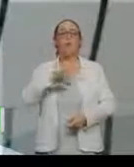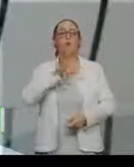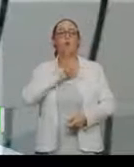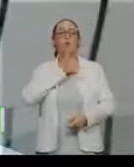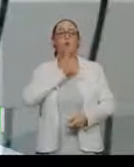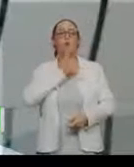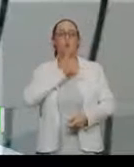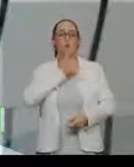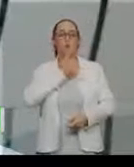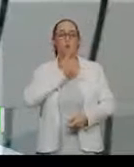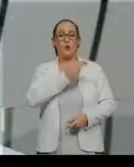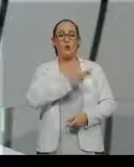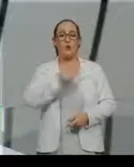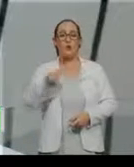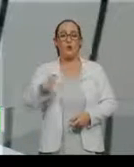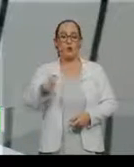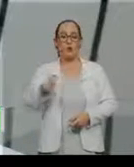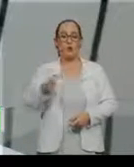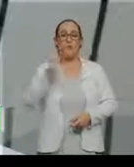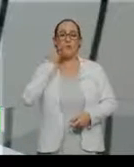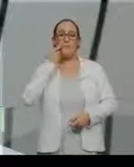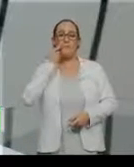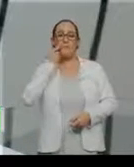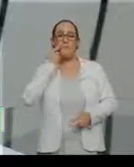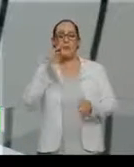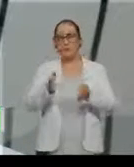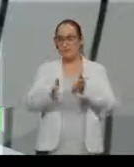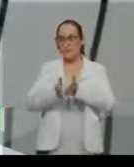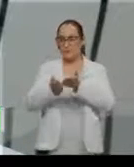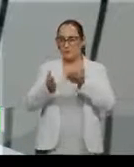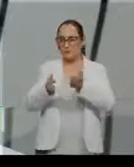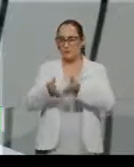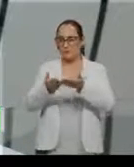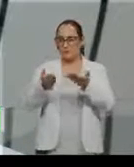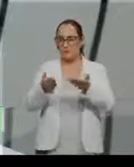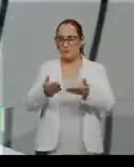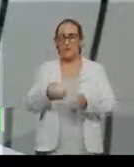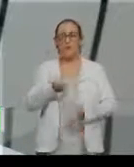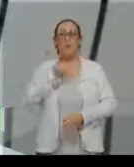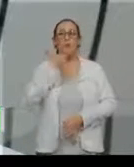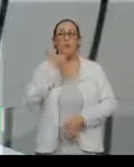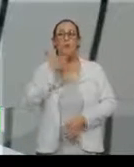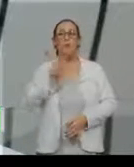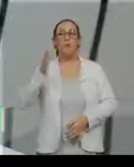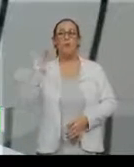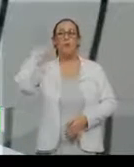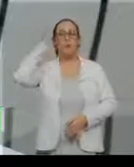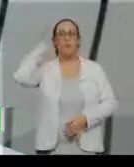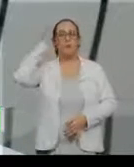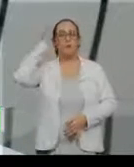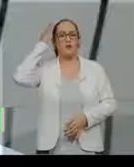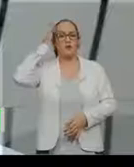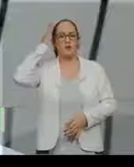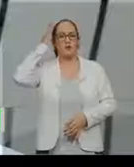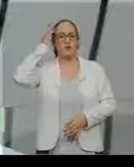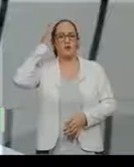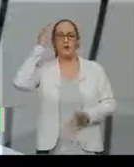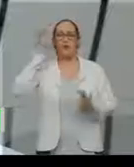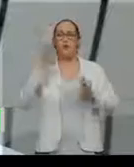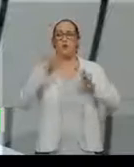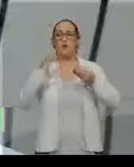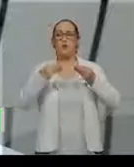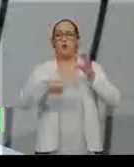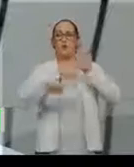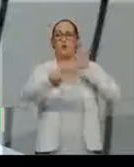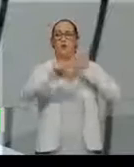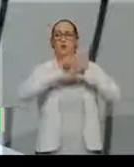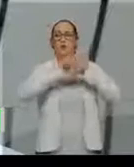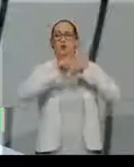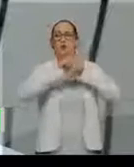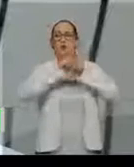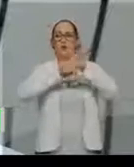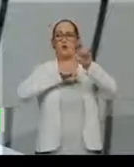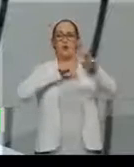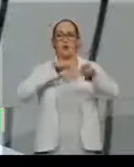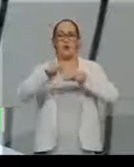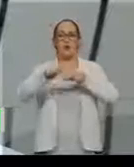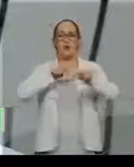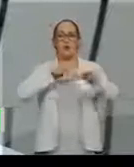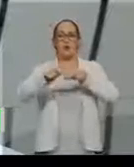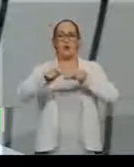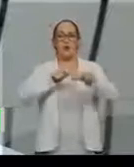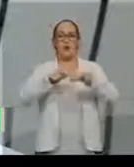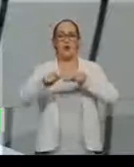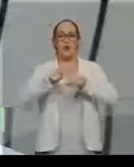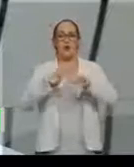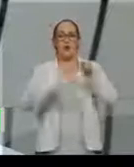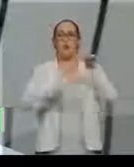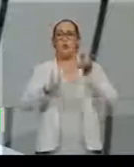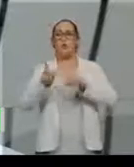assim. Eu sempre gosto de problematizar que a gente precisa entender que as leis trabalhistas, elas não surgem apenas